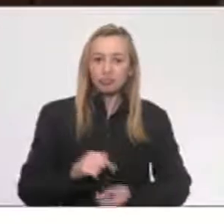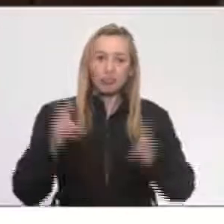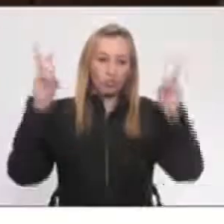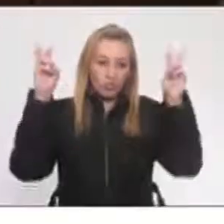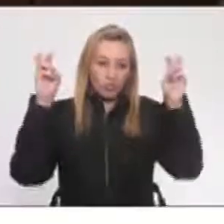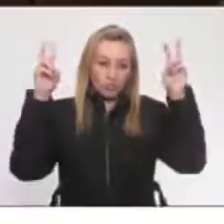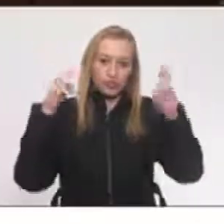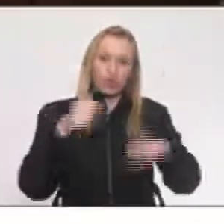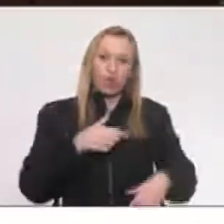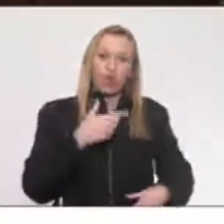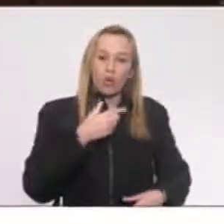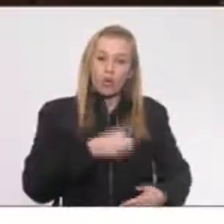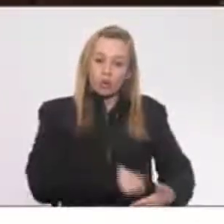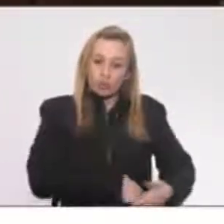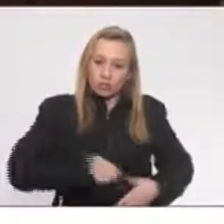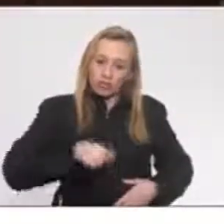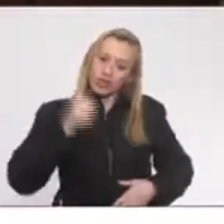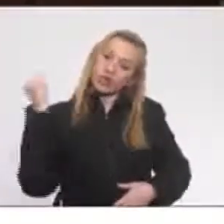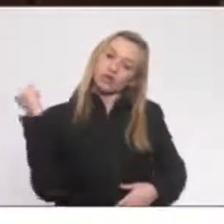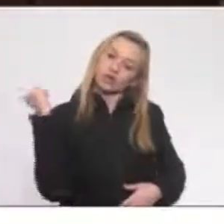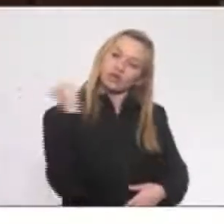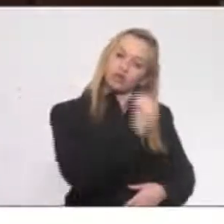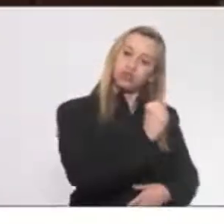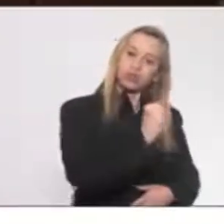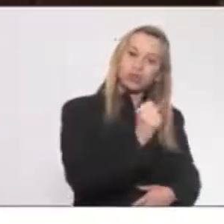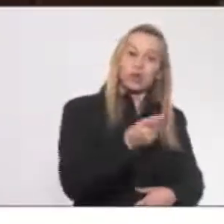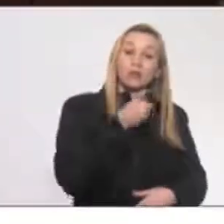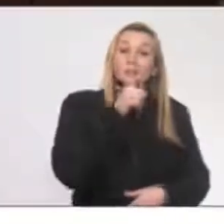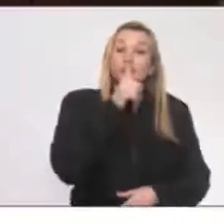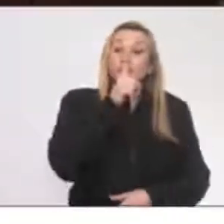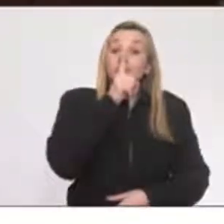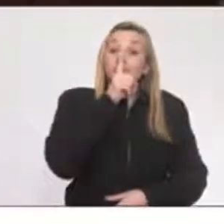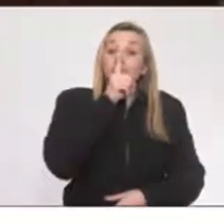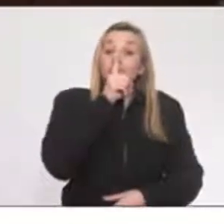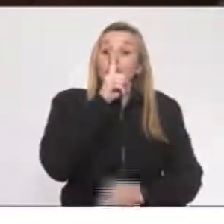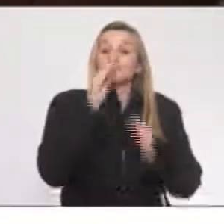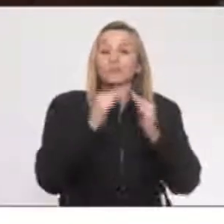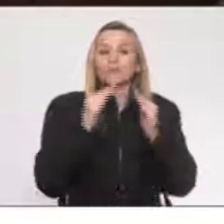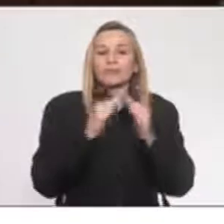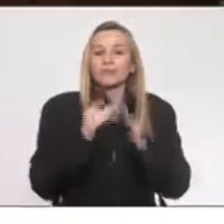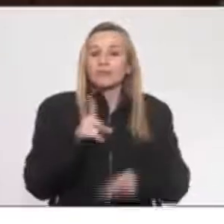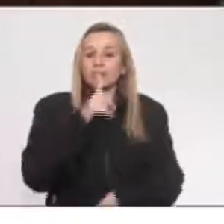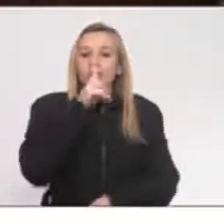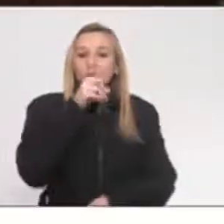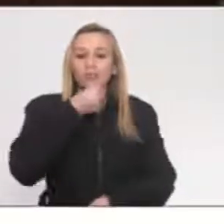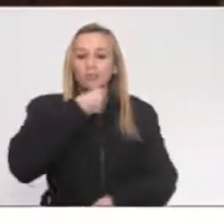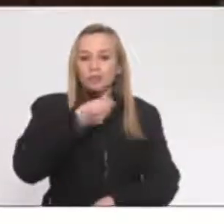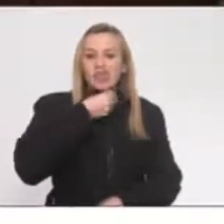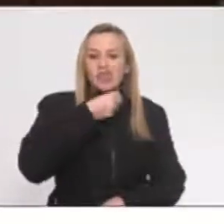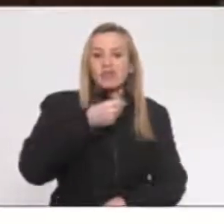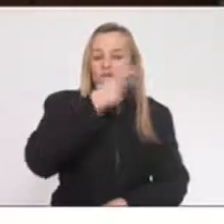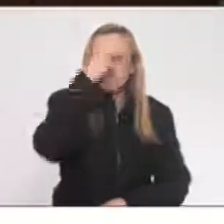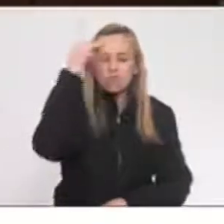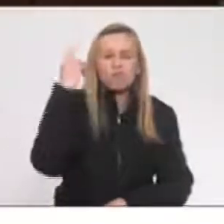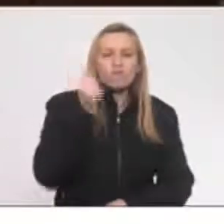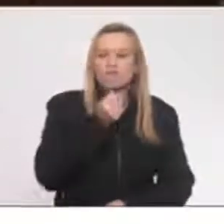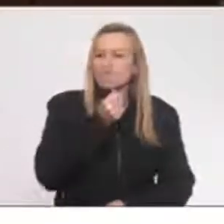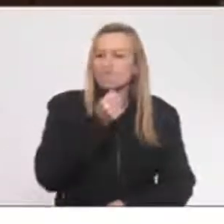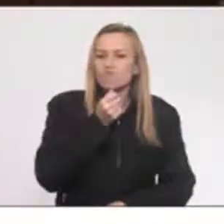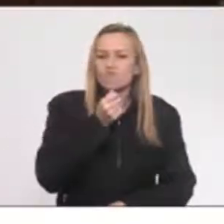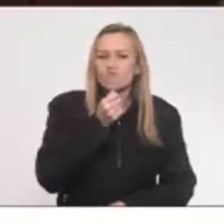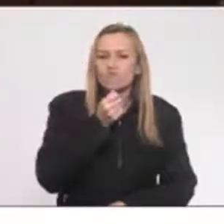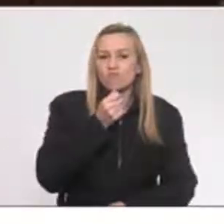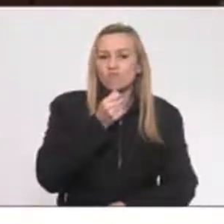das facadas, e que teve o silêncio dessa casa, teve o silêncio da imprensa, ninguém desses